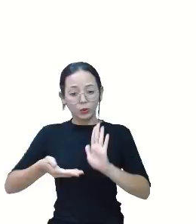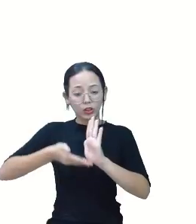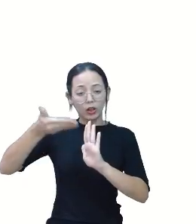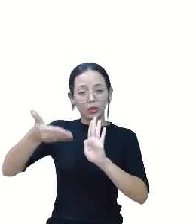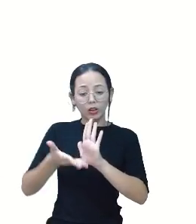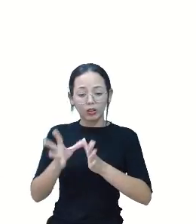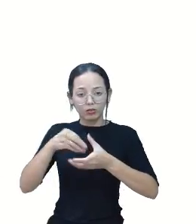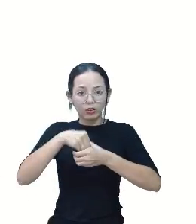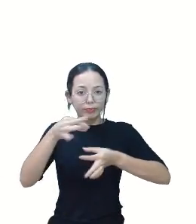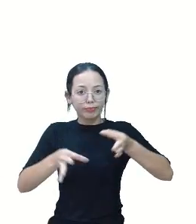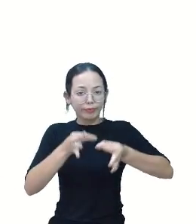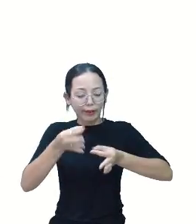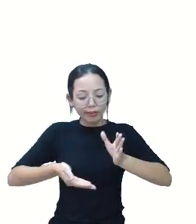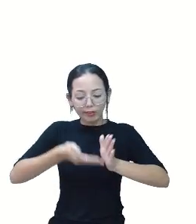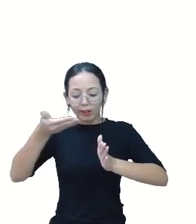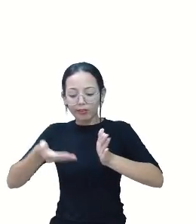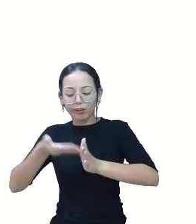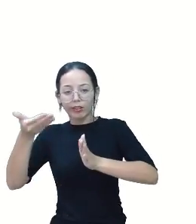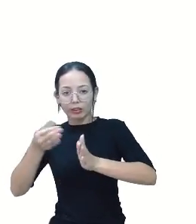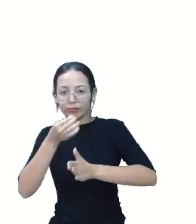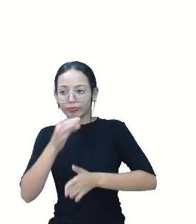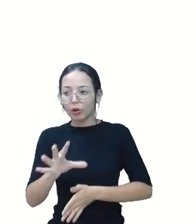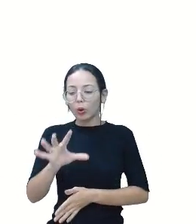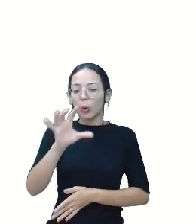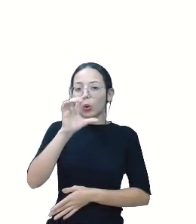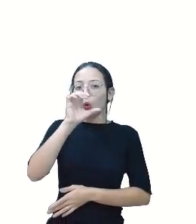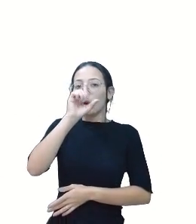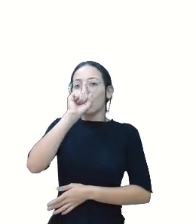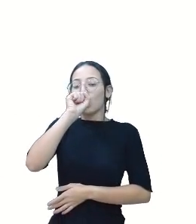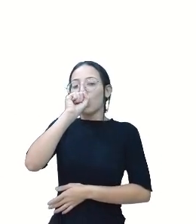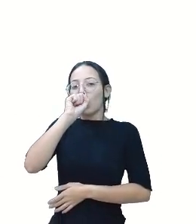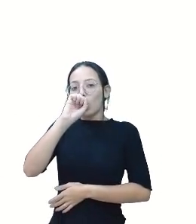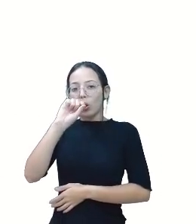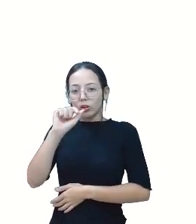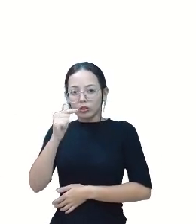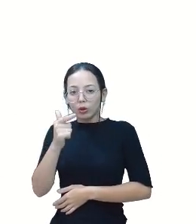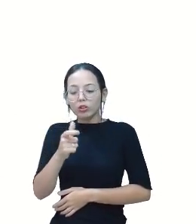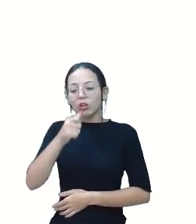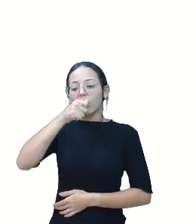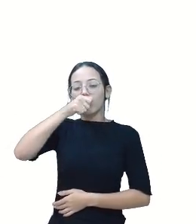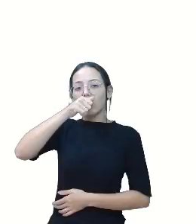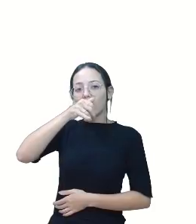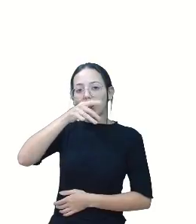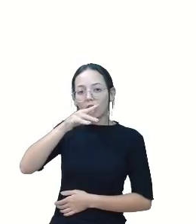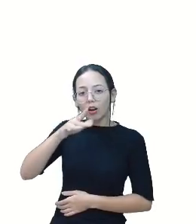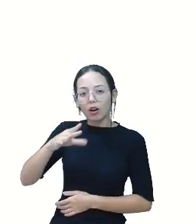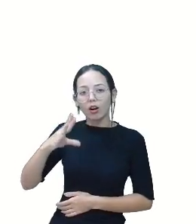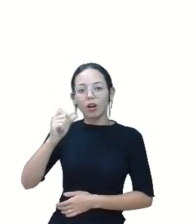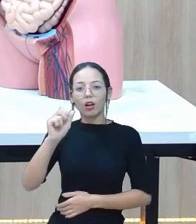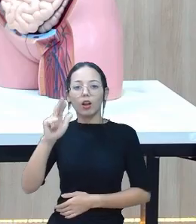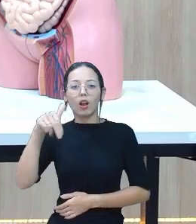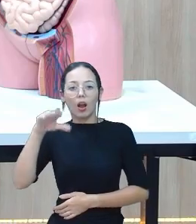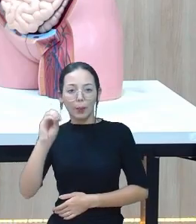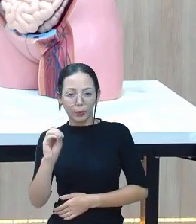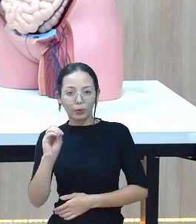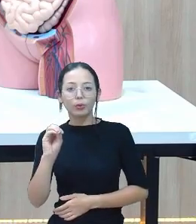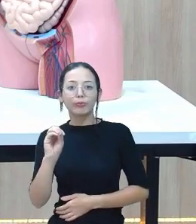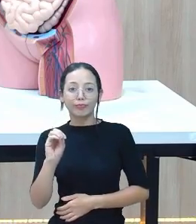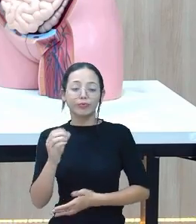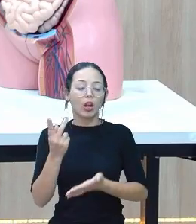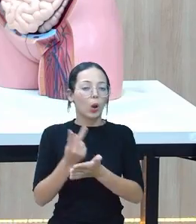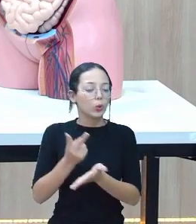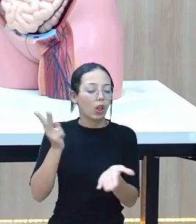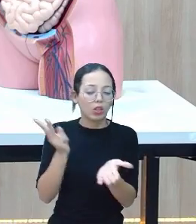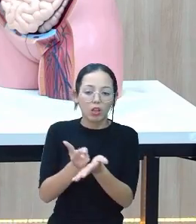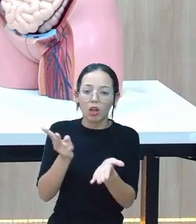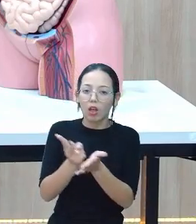das células. Inspiramos oxigênio e expiramos gás carbônico. Isso